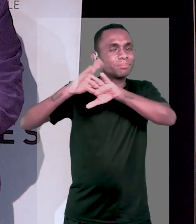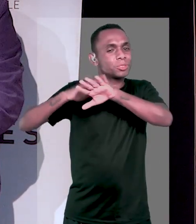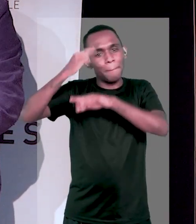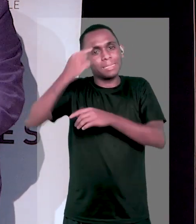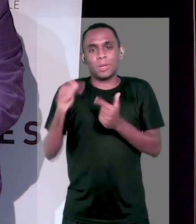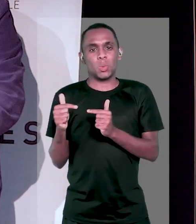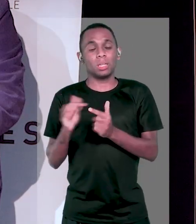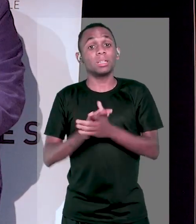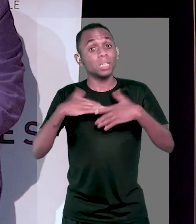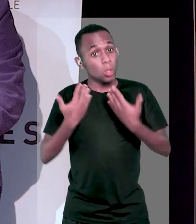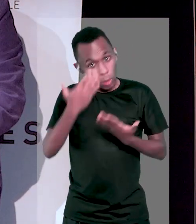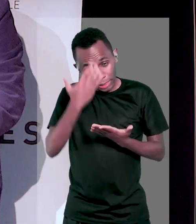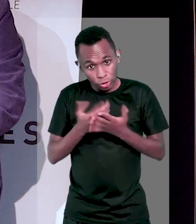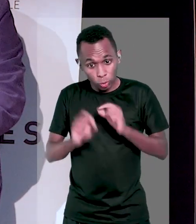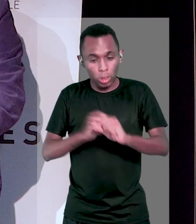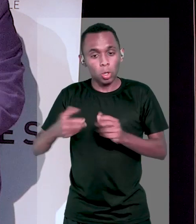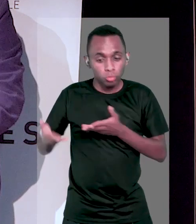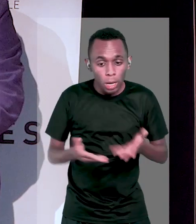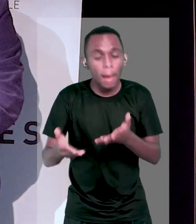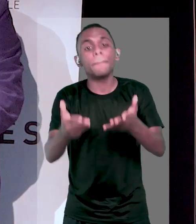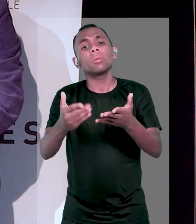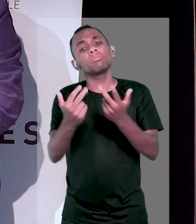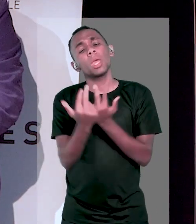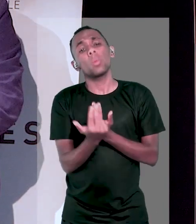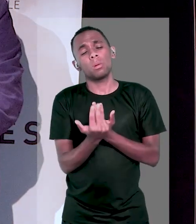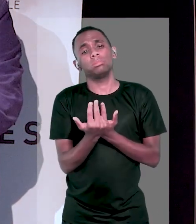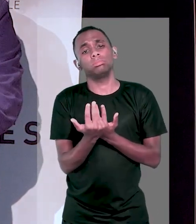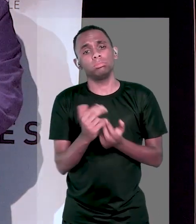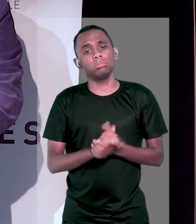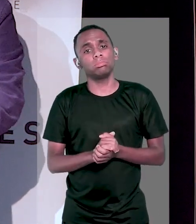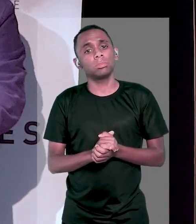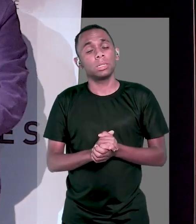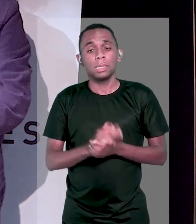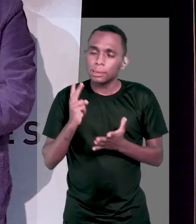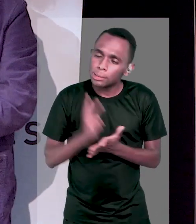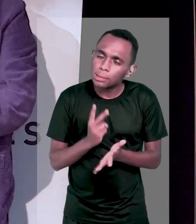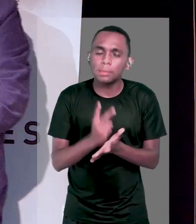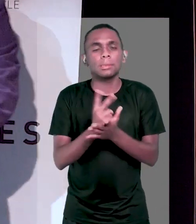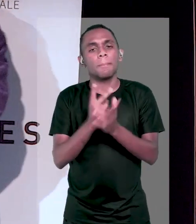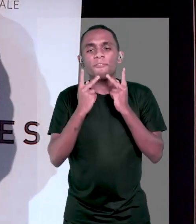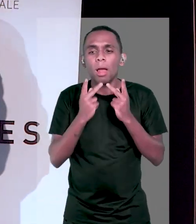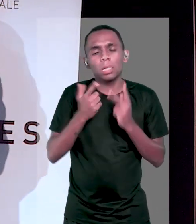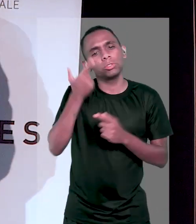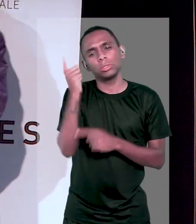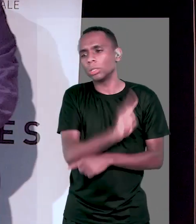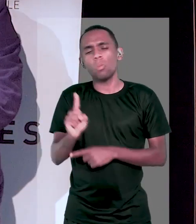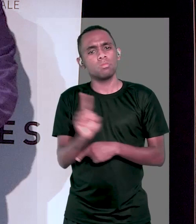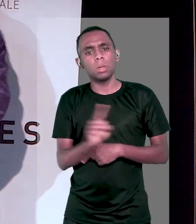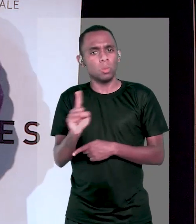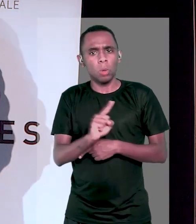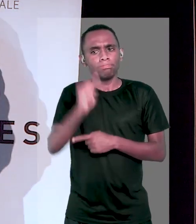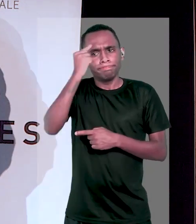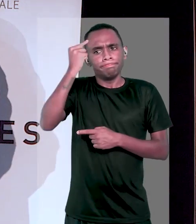produzido pelo pensamento, mas dizer não ao próprio pensamento da sua caminhada. Porque se ele